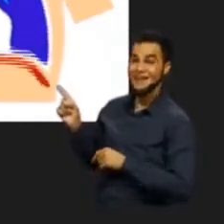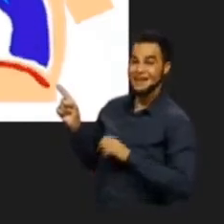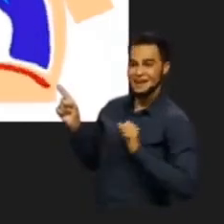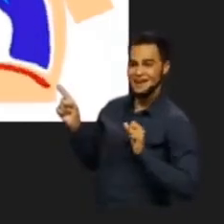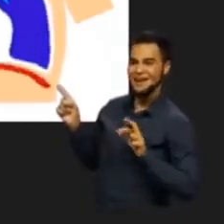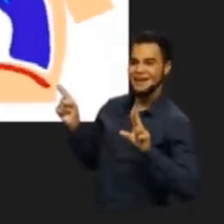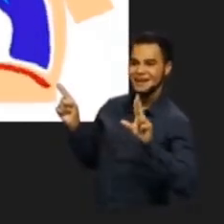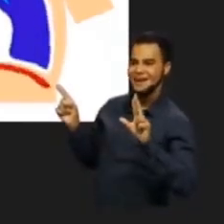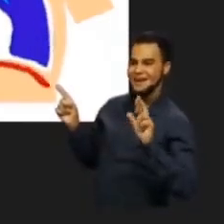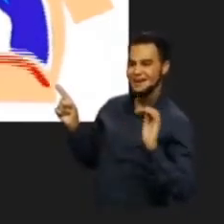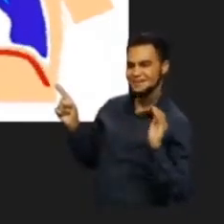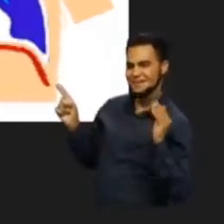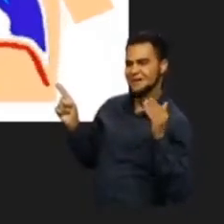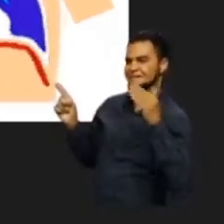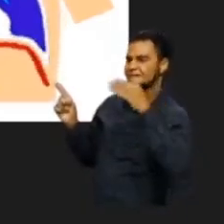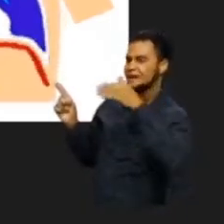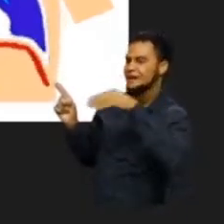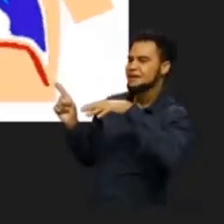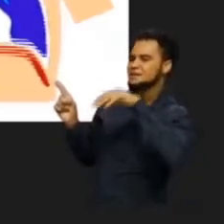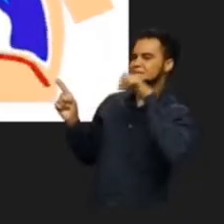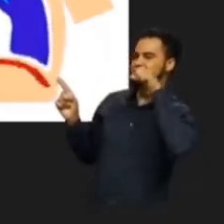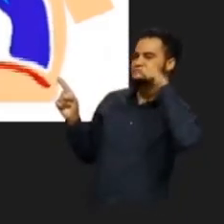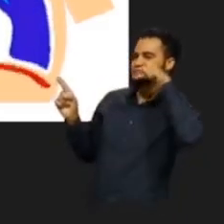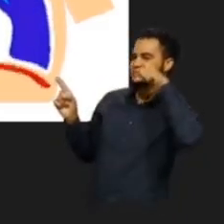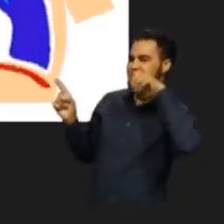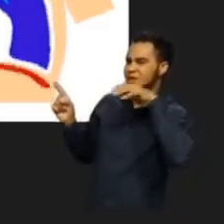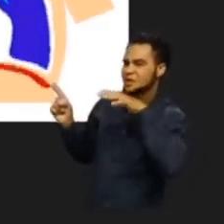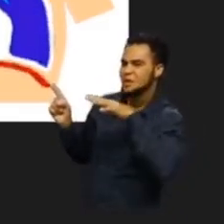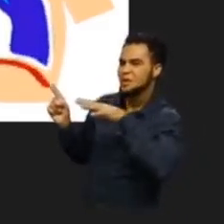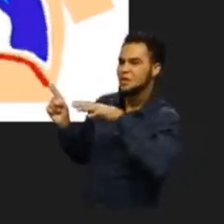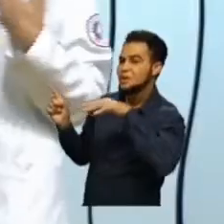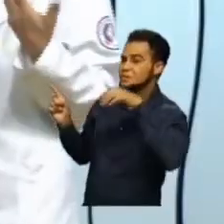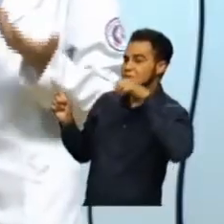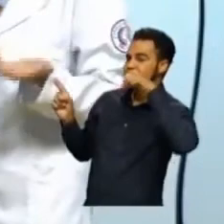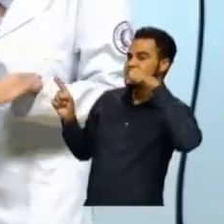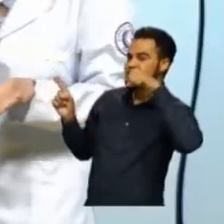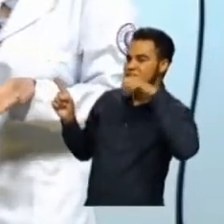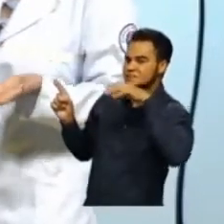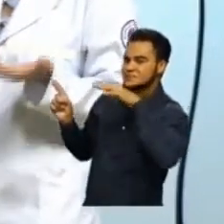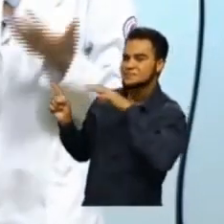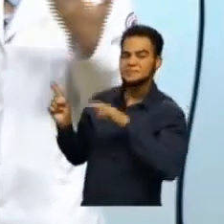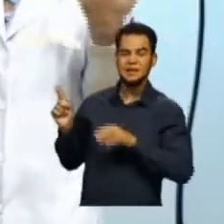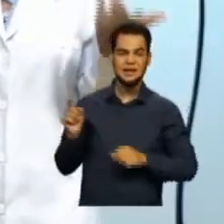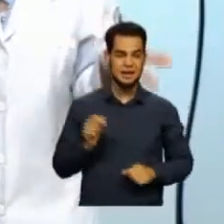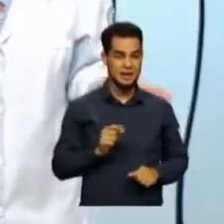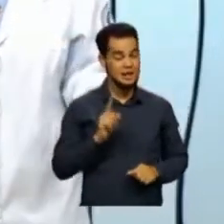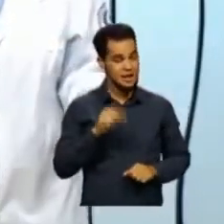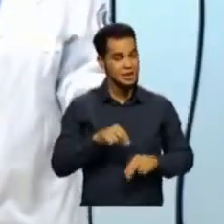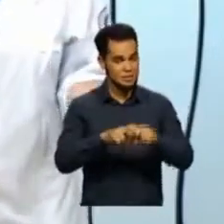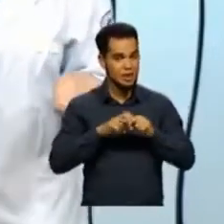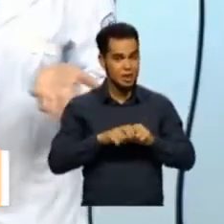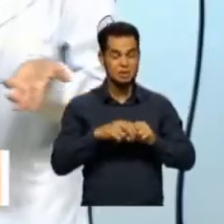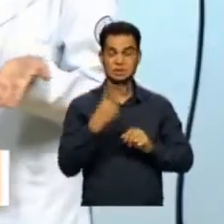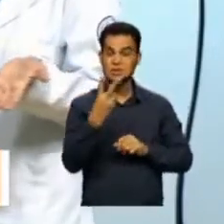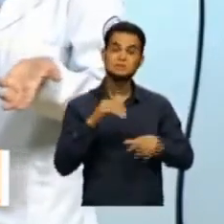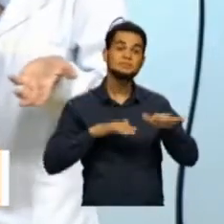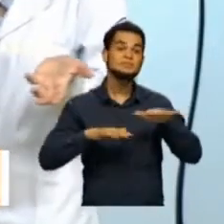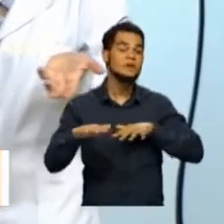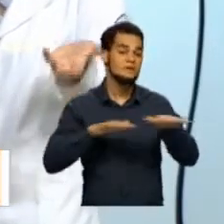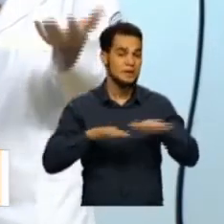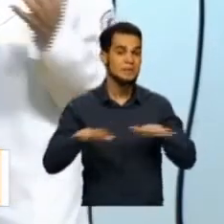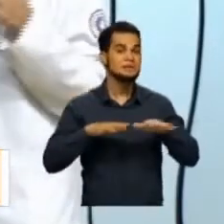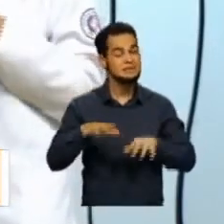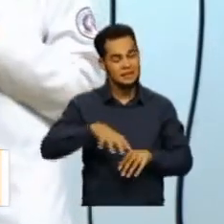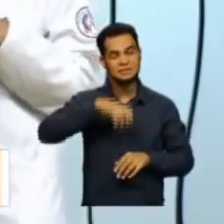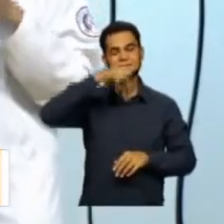ar. Então, essa respiração, ela ocorre graças à realização desses dois movimentos respiratórios, inspiração e